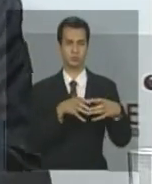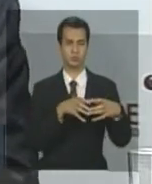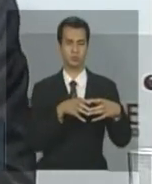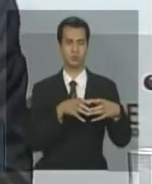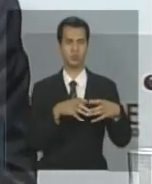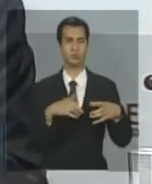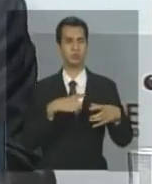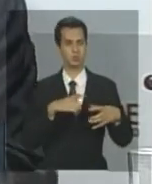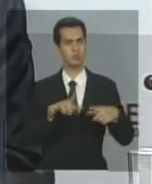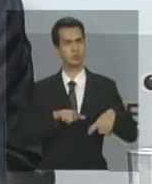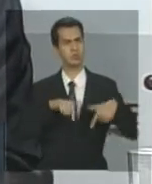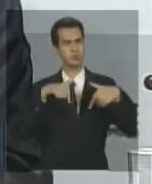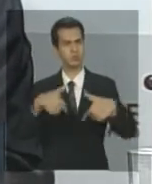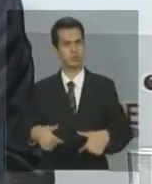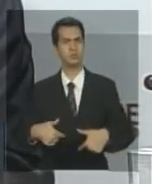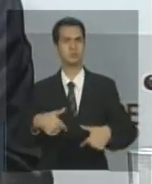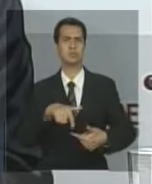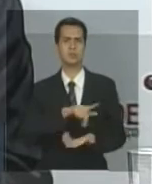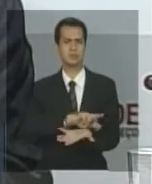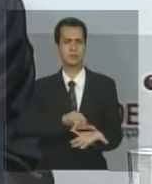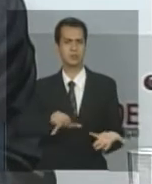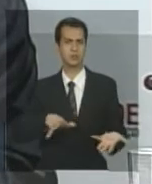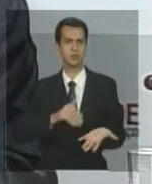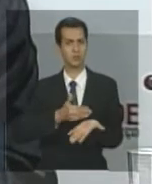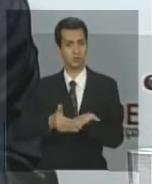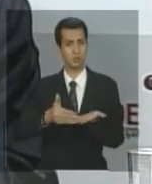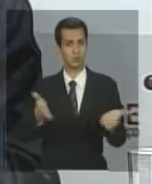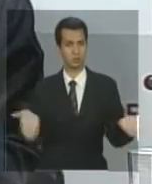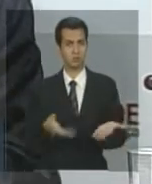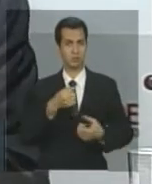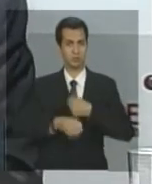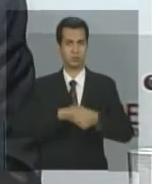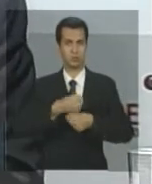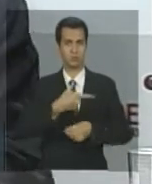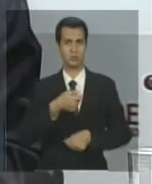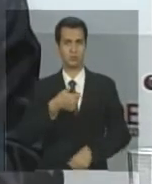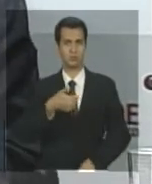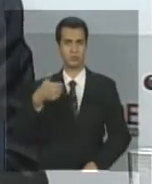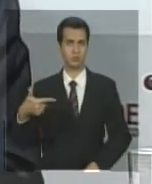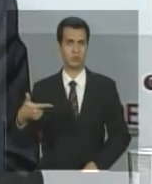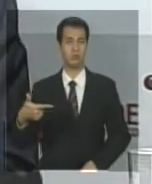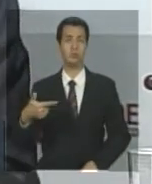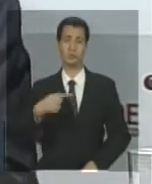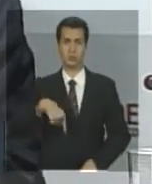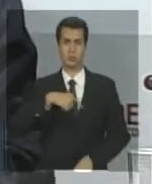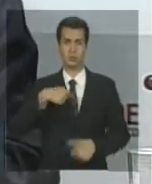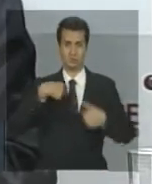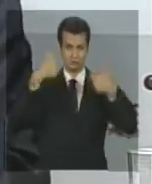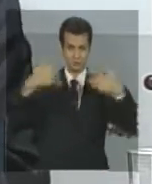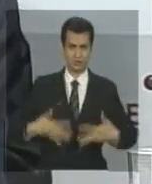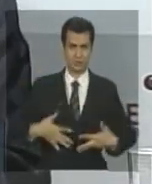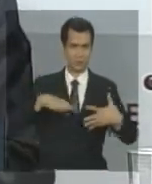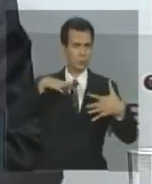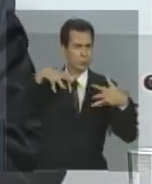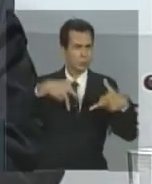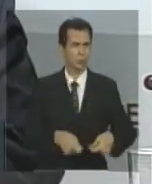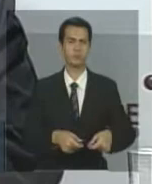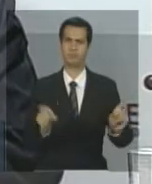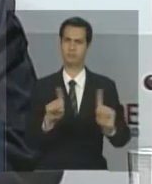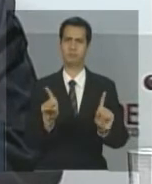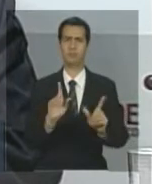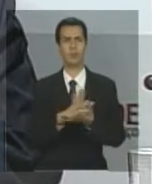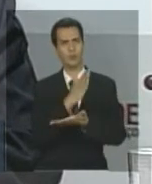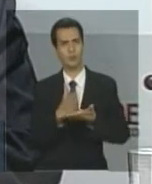de vários desafios que nós temos para 2012, né? Não vou falar de todos aqui, de novas iniciativas do Ministério, mas eu